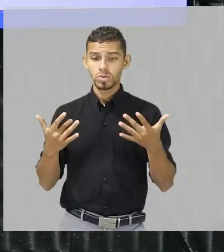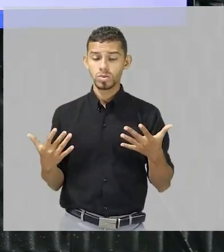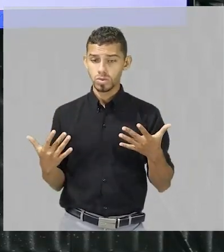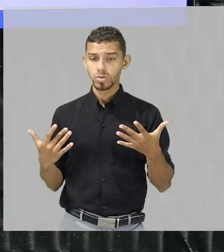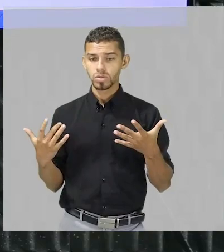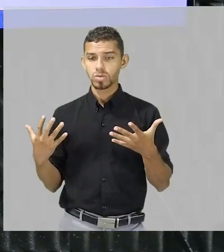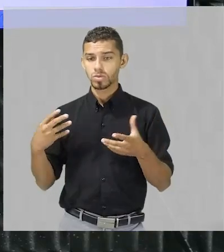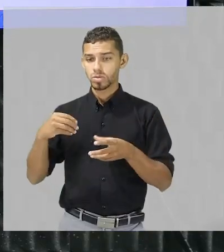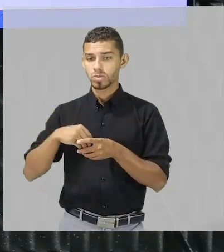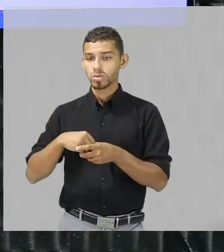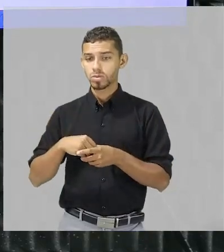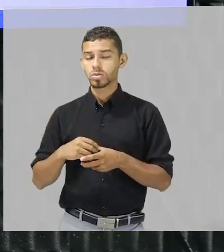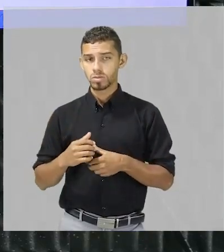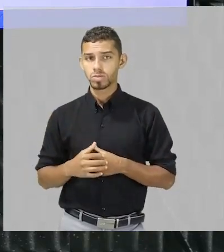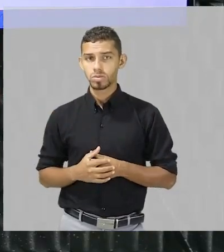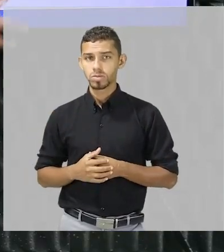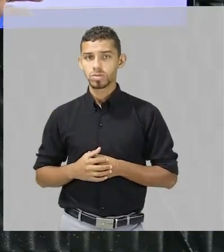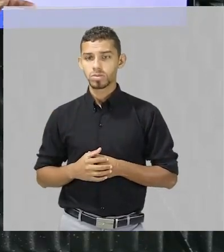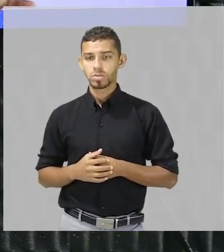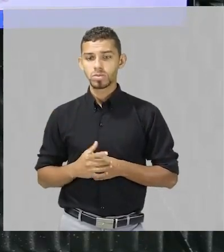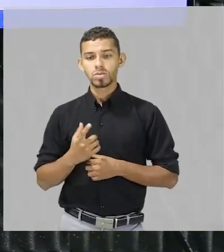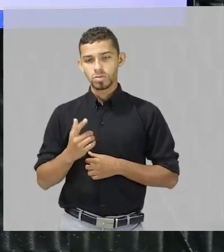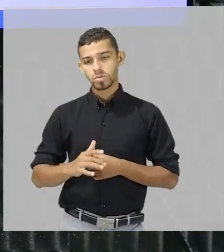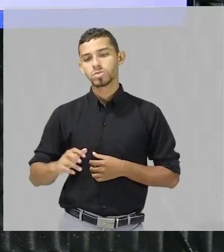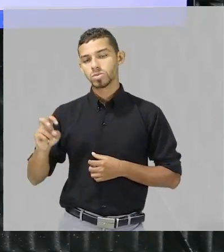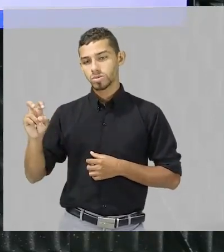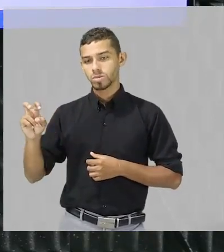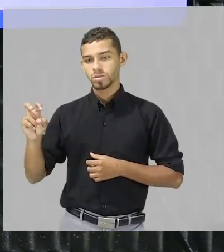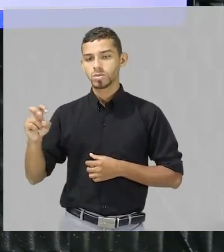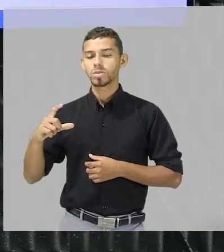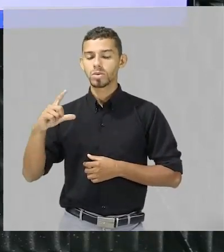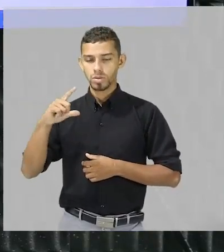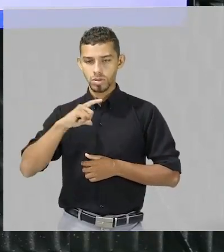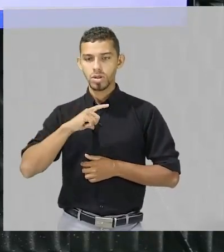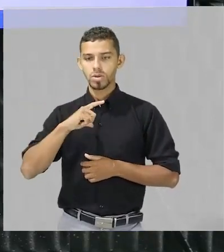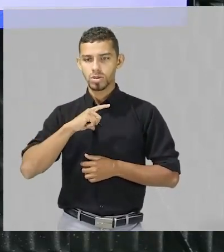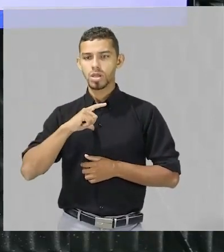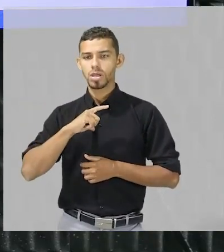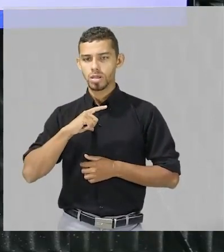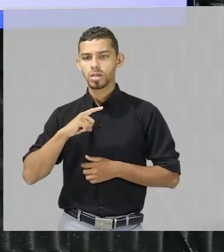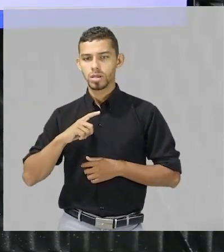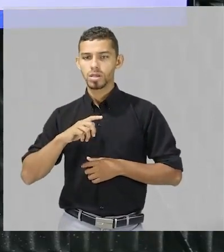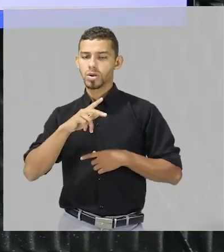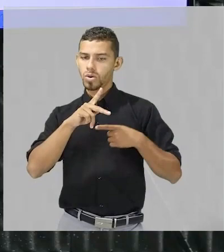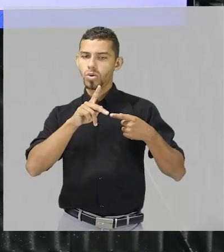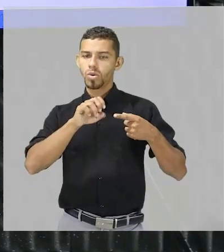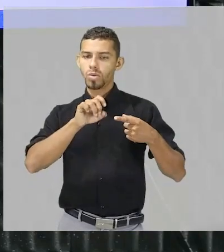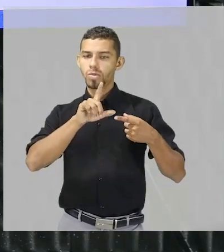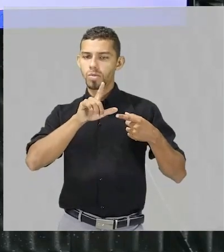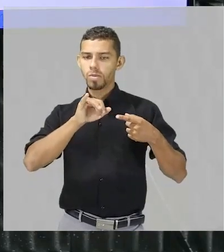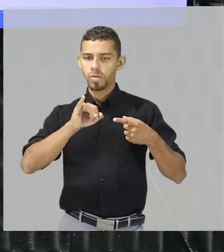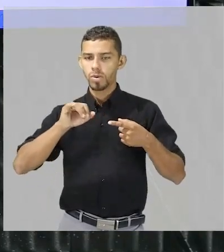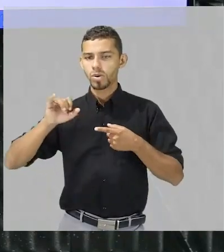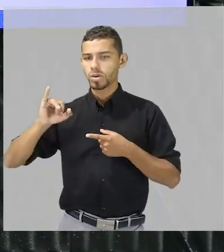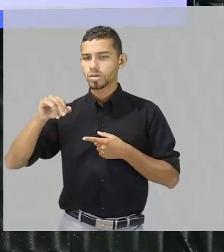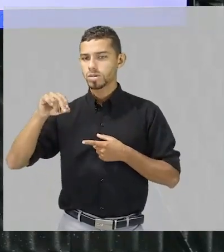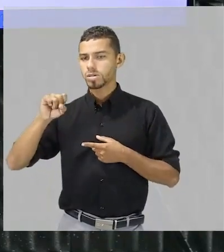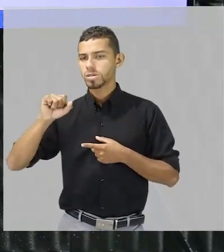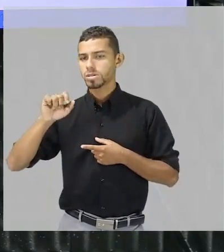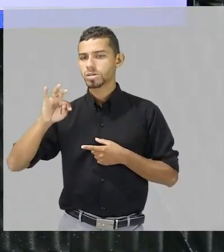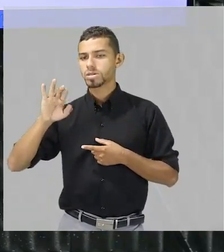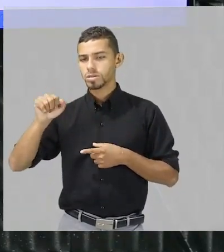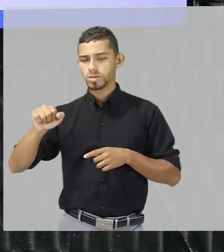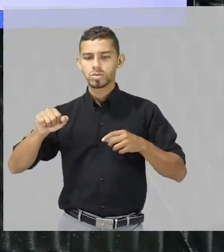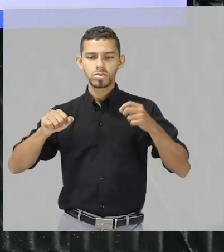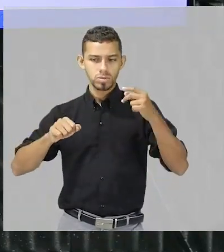composto poliinsaturado, tudo bem? No composto 5, eu até tenho mais